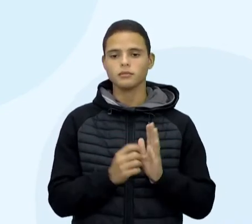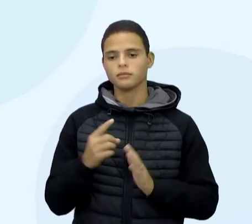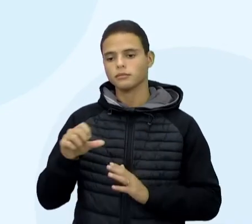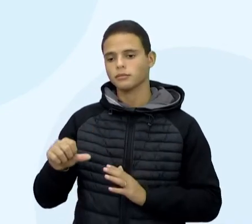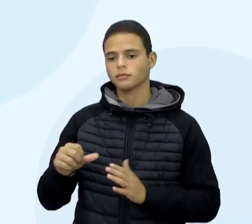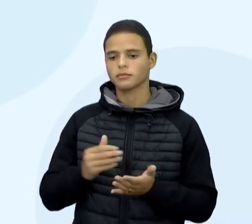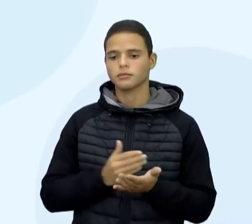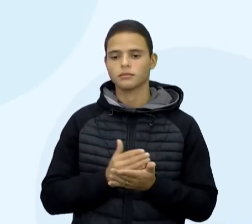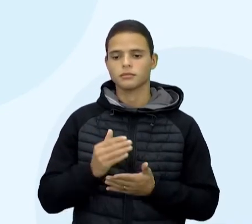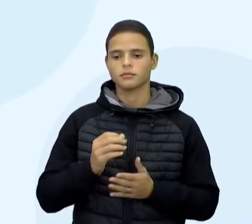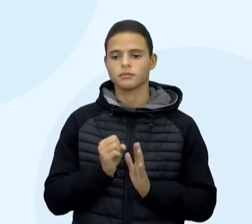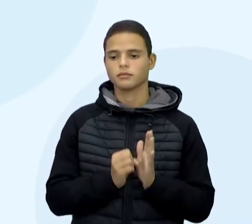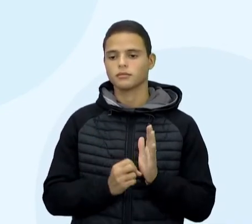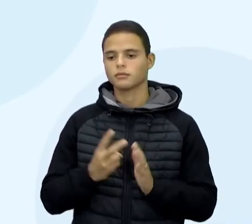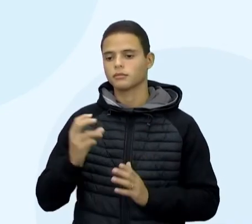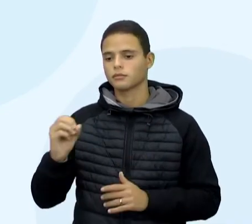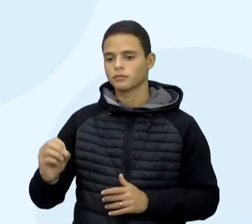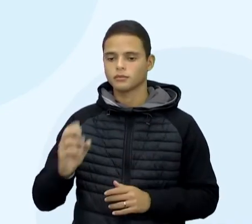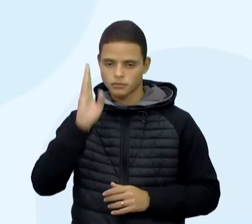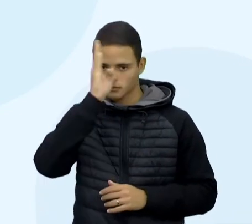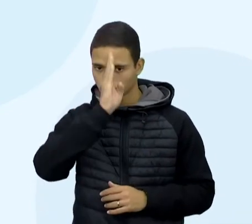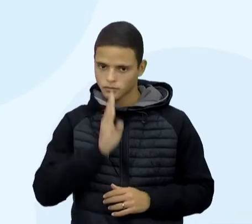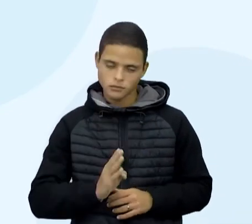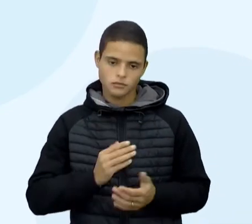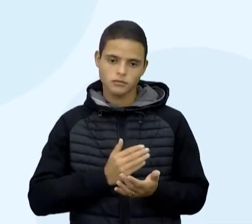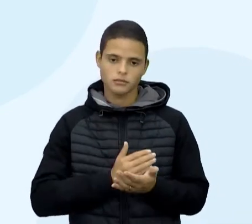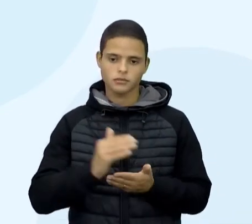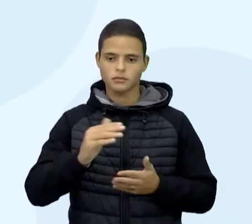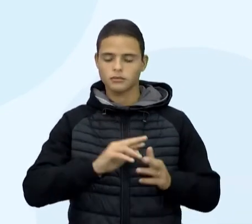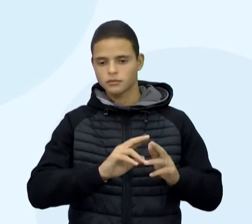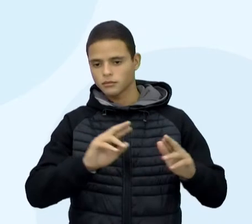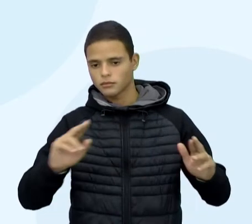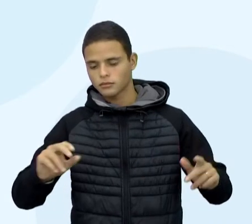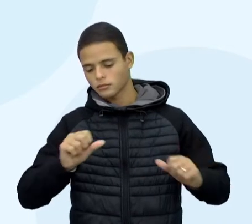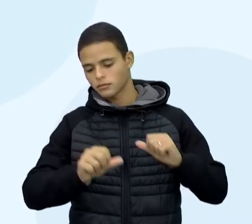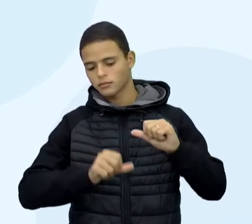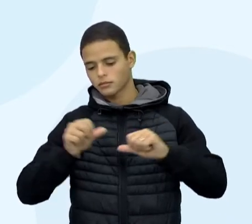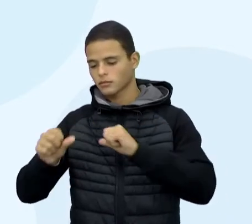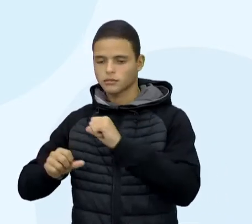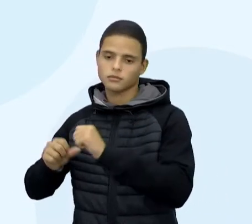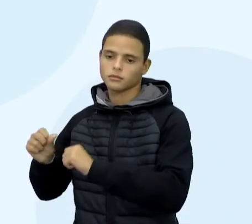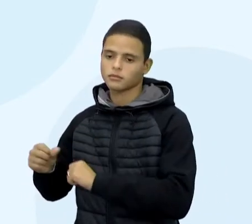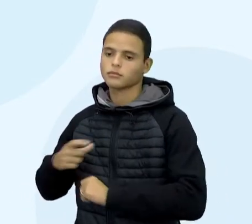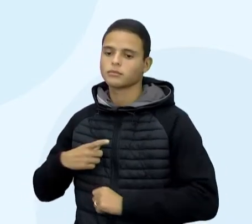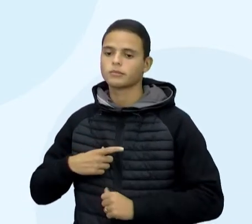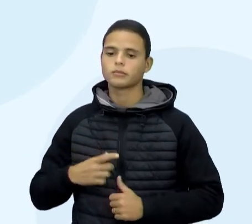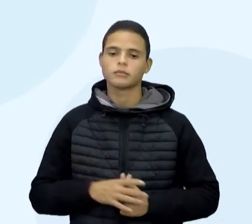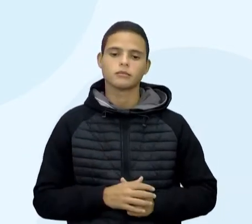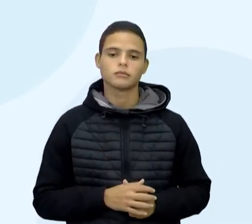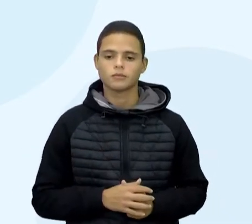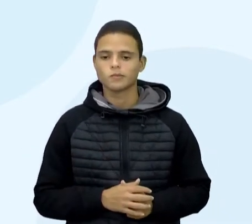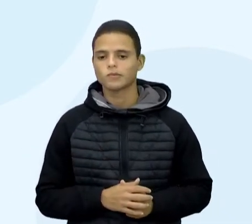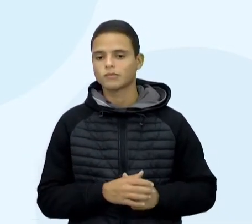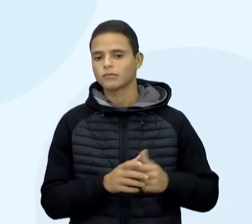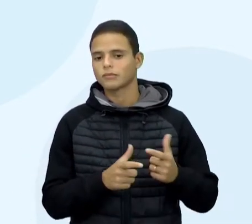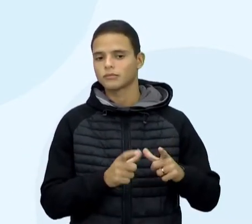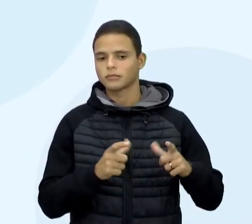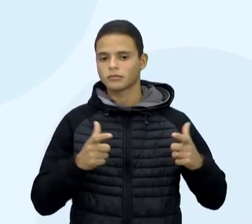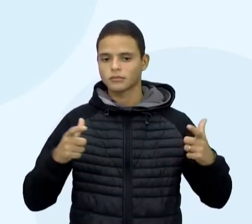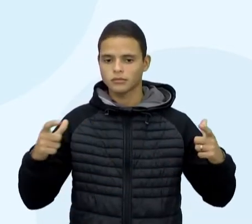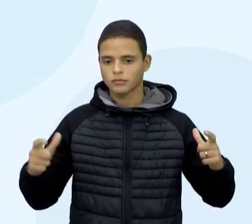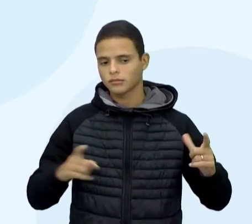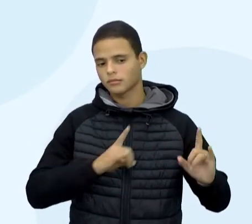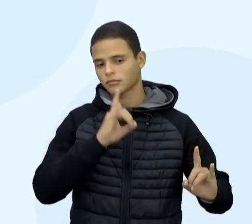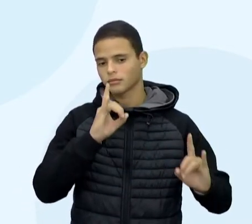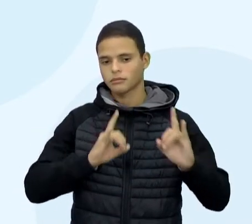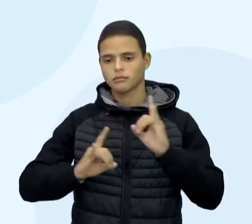e início do século XX, o Brasil passou por inúmeras transformações. Com o crescimento das grandes